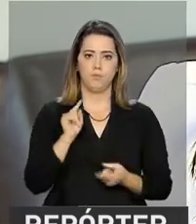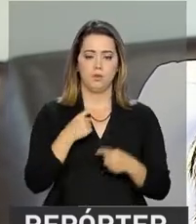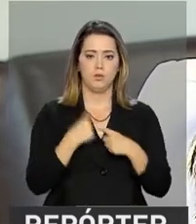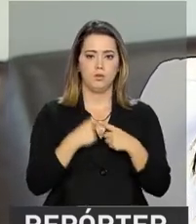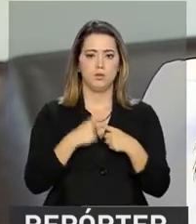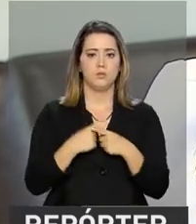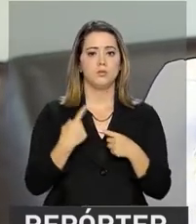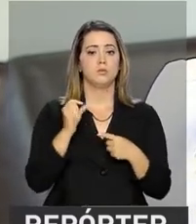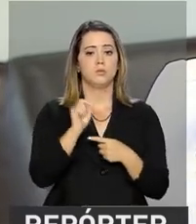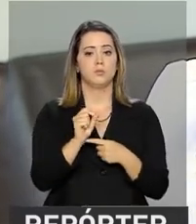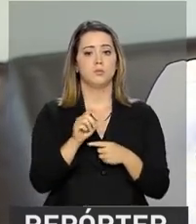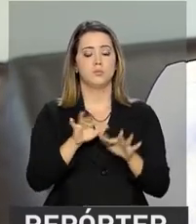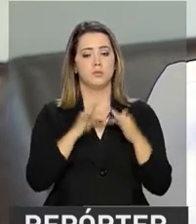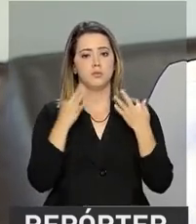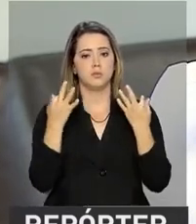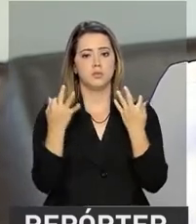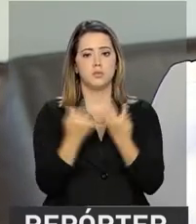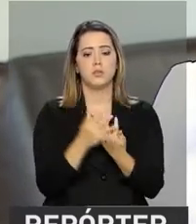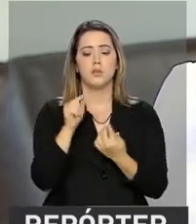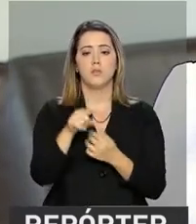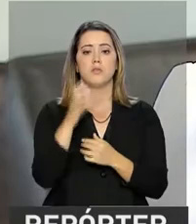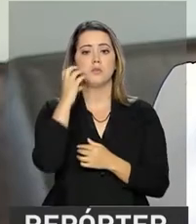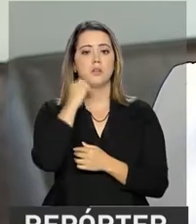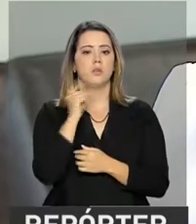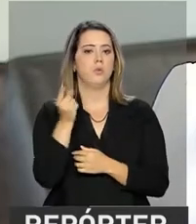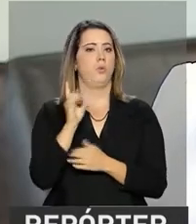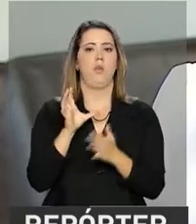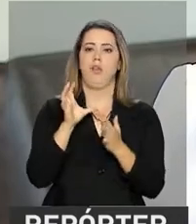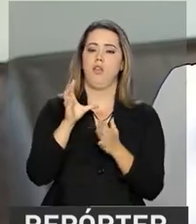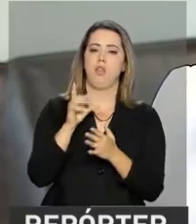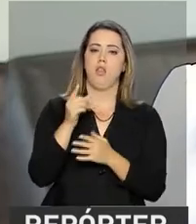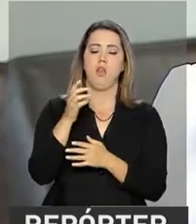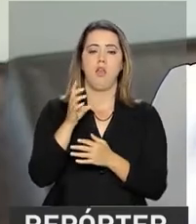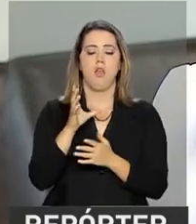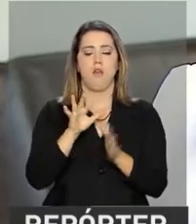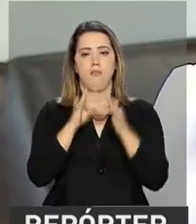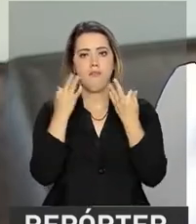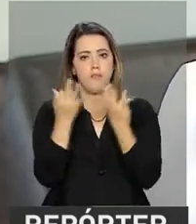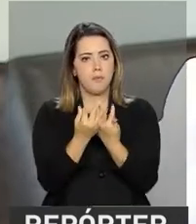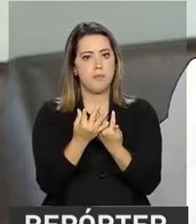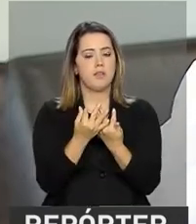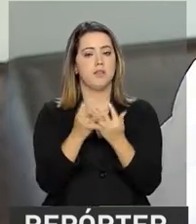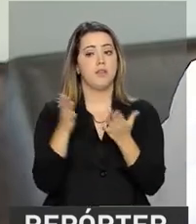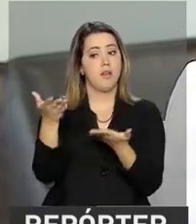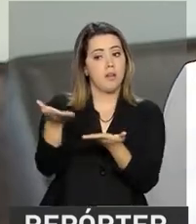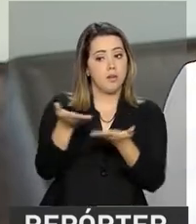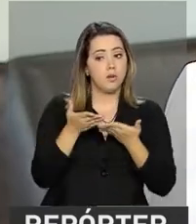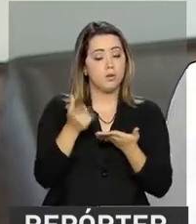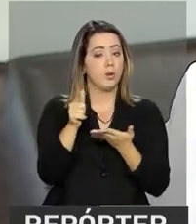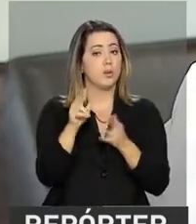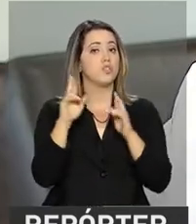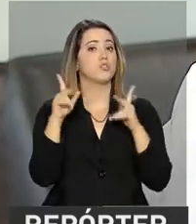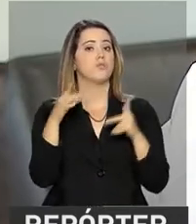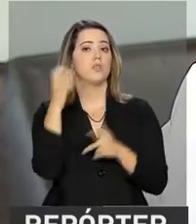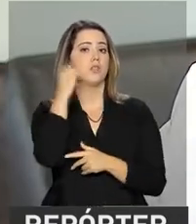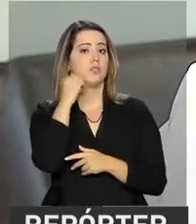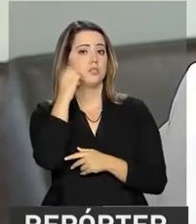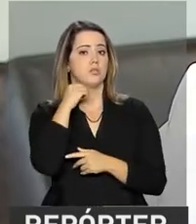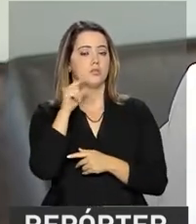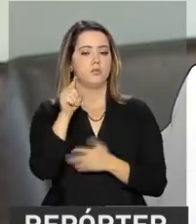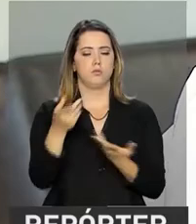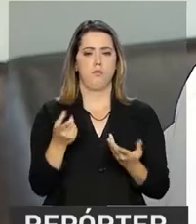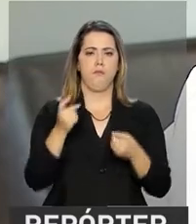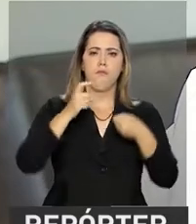Afinal de contas, a família acolhedora ela não é um serviço de adoção, são serviços distintos. A família acolhedora ela tem